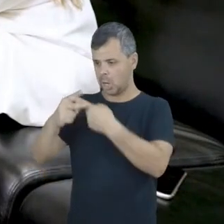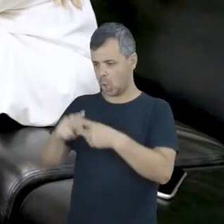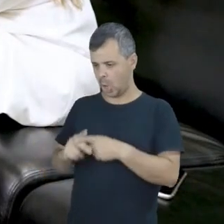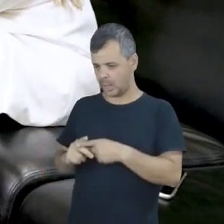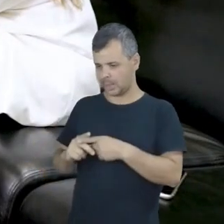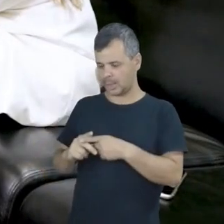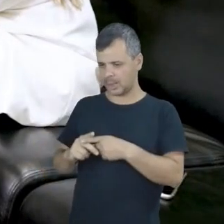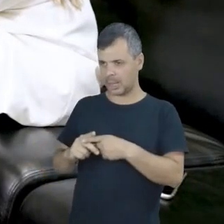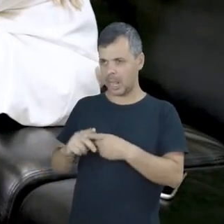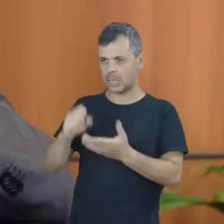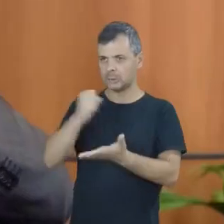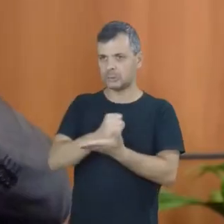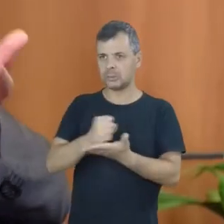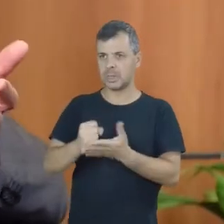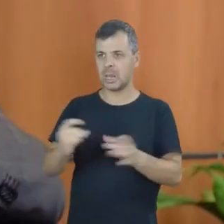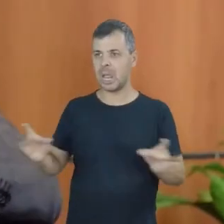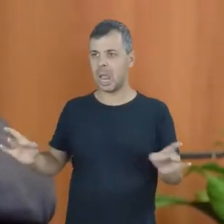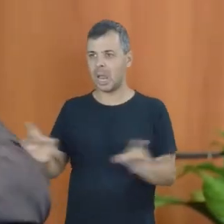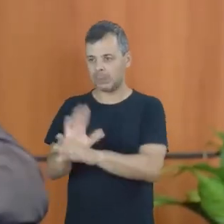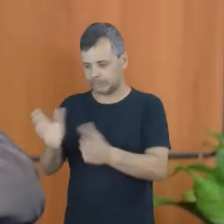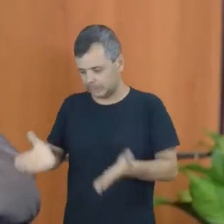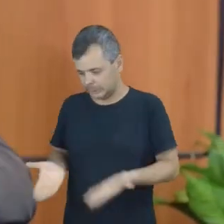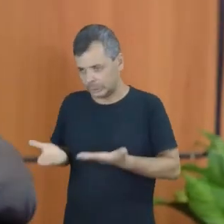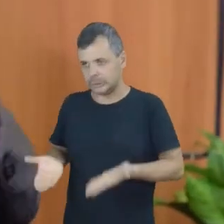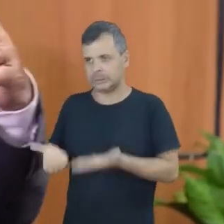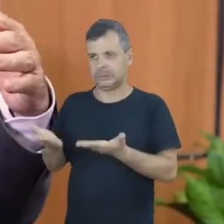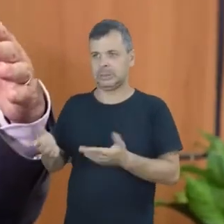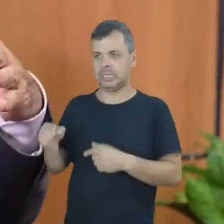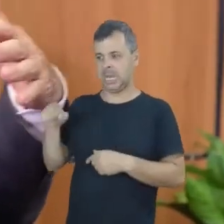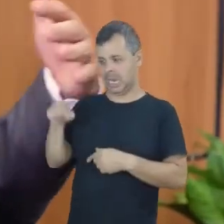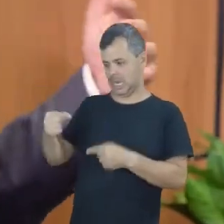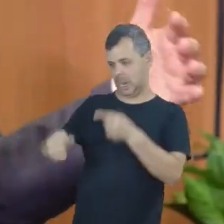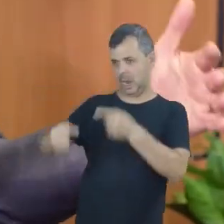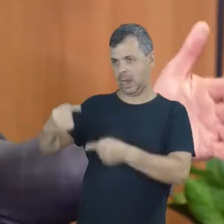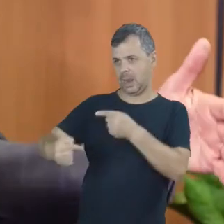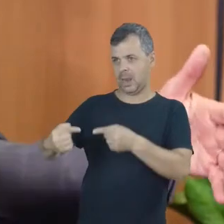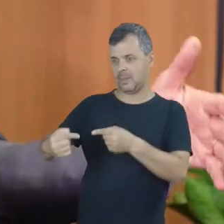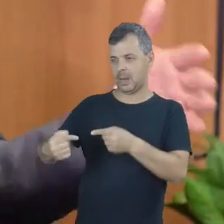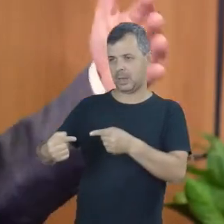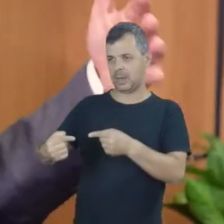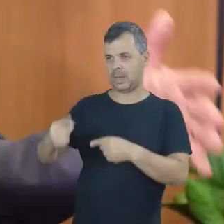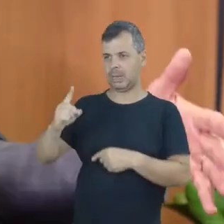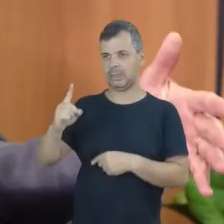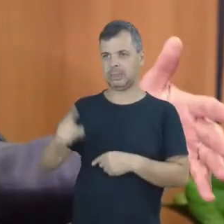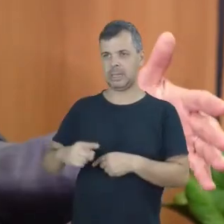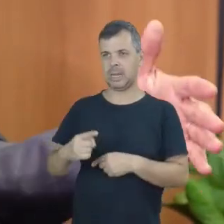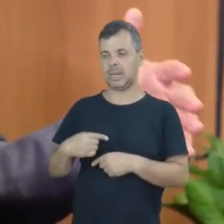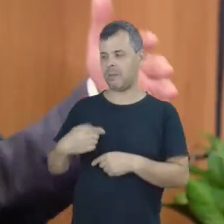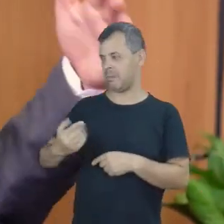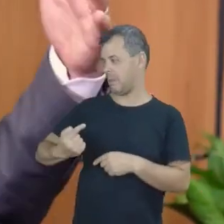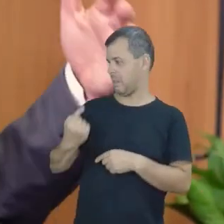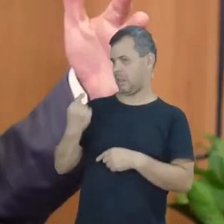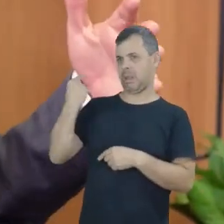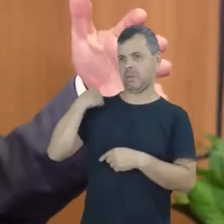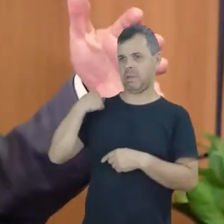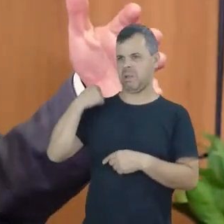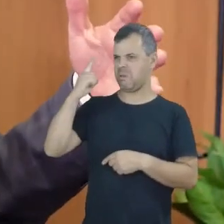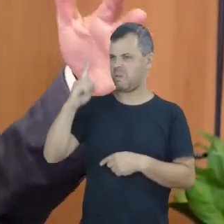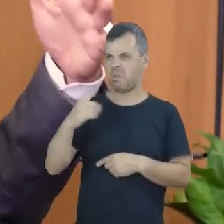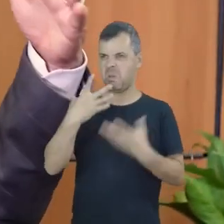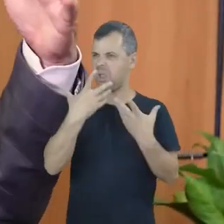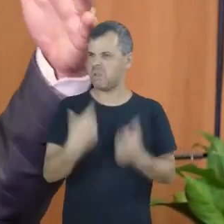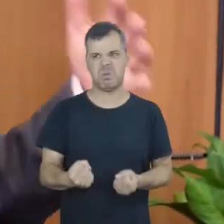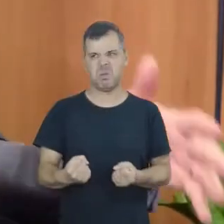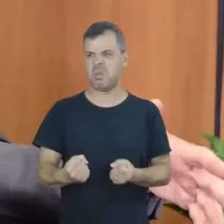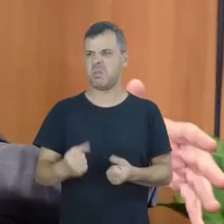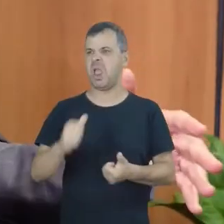trabalhista, do jeito que ficou, acabou estimulando essa política da negacionista que nós tivemos no passado, negando